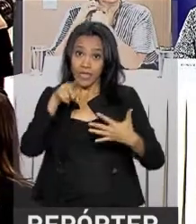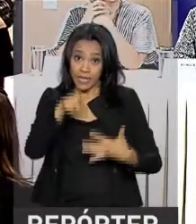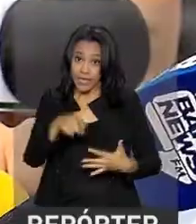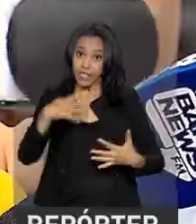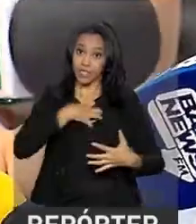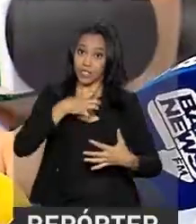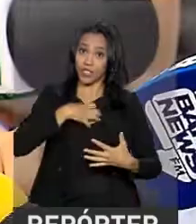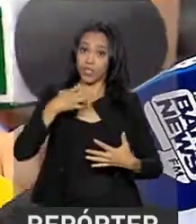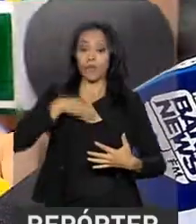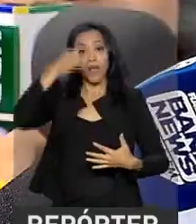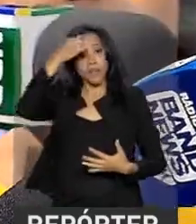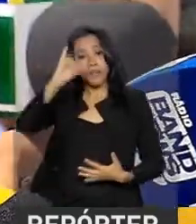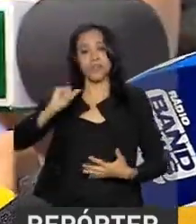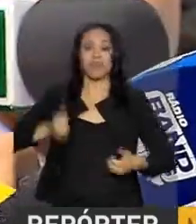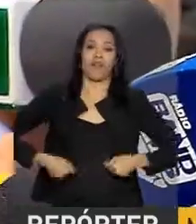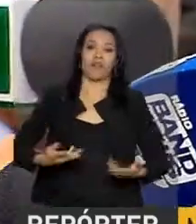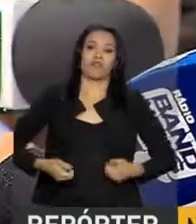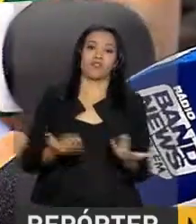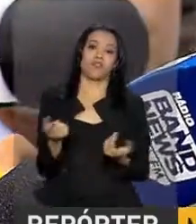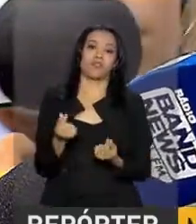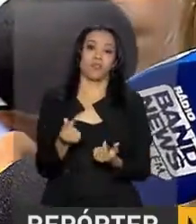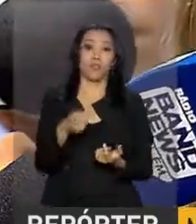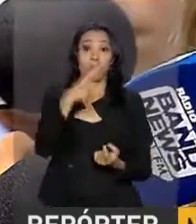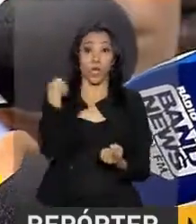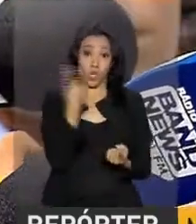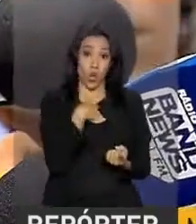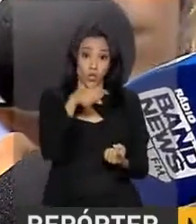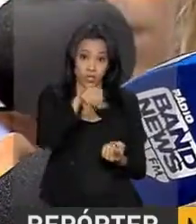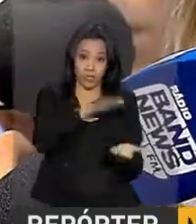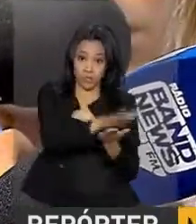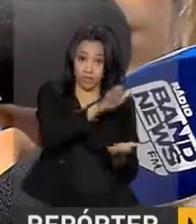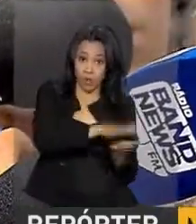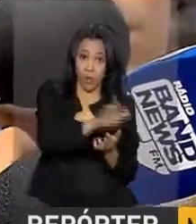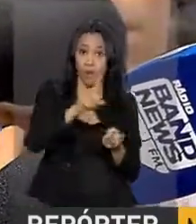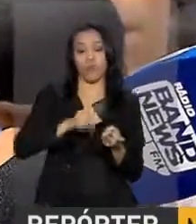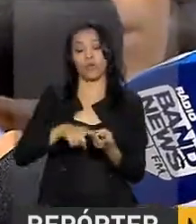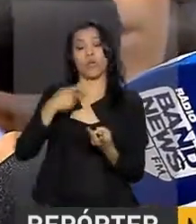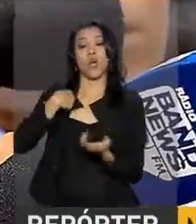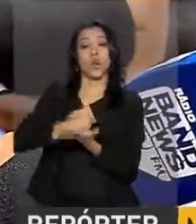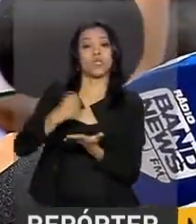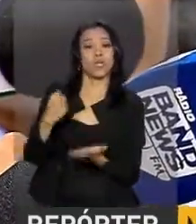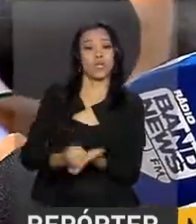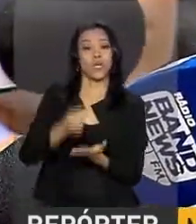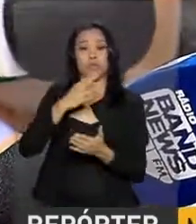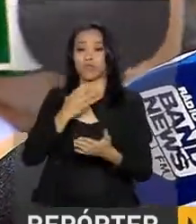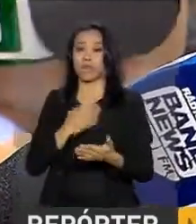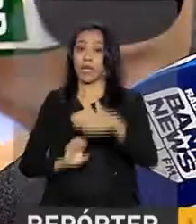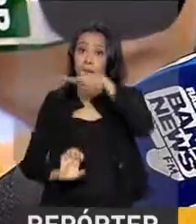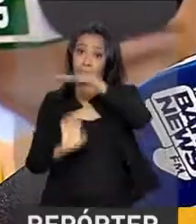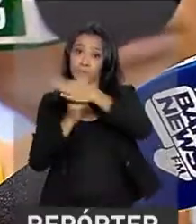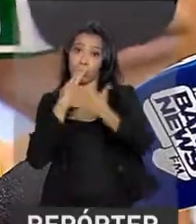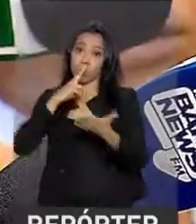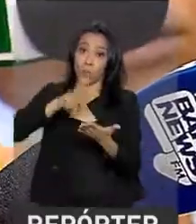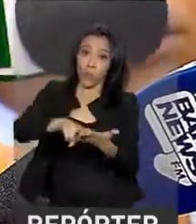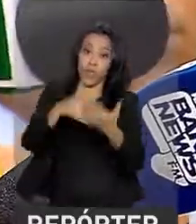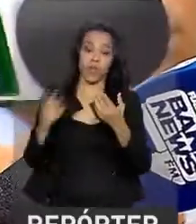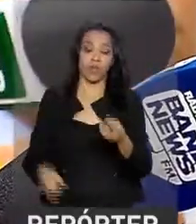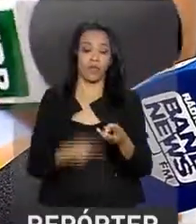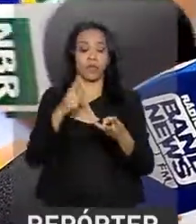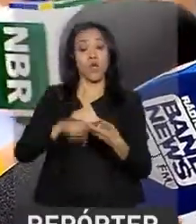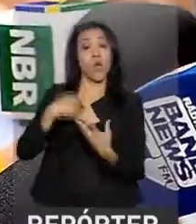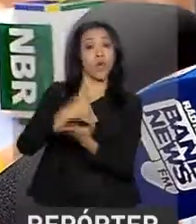dinheiro nós imprimimos prova contratamos as milhas do correio contratamos o local de aplicação os fios